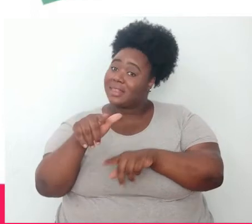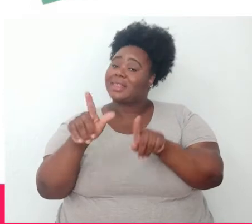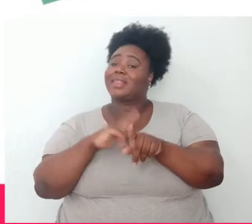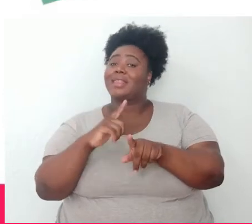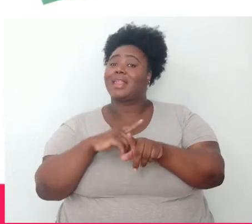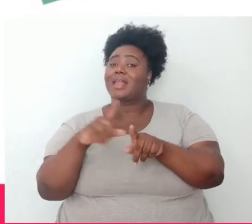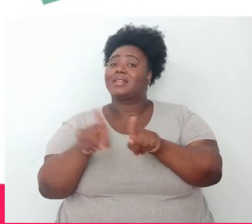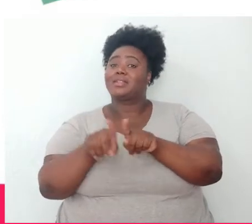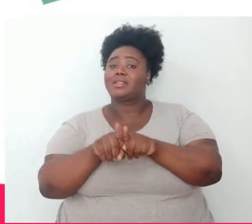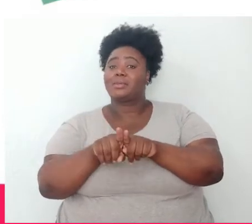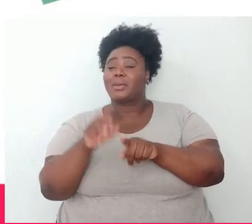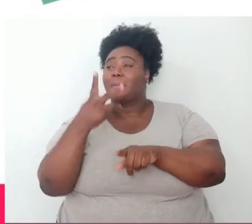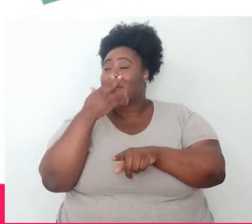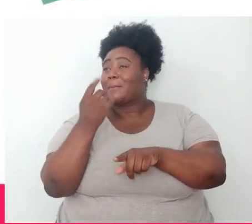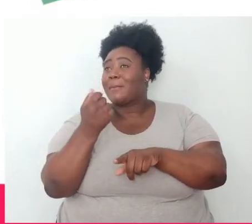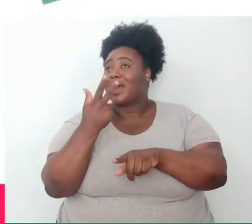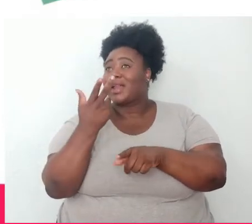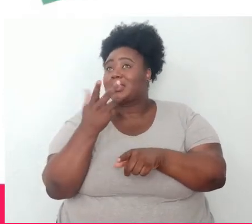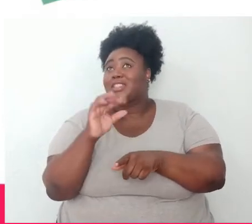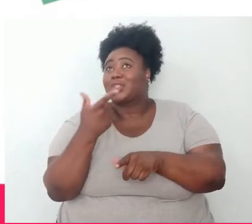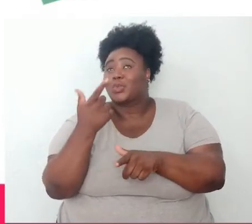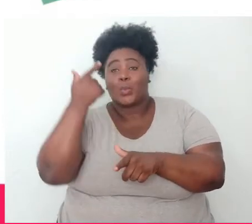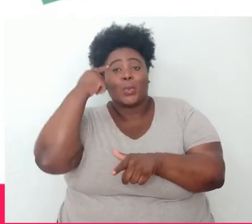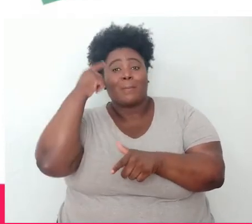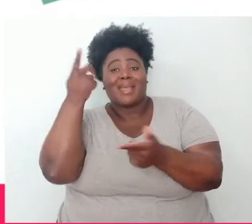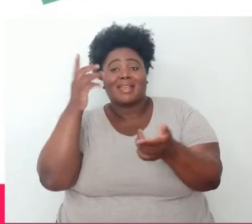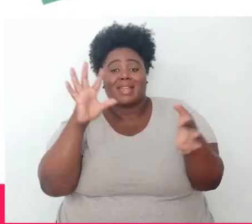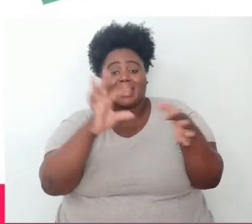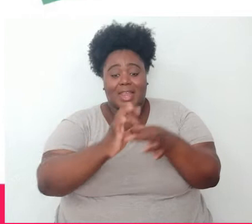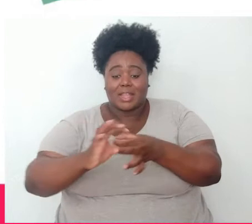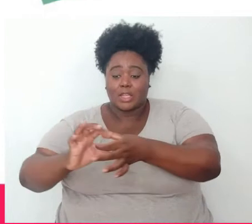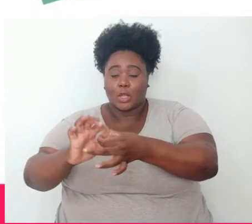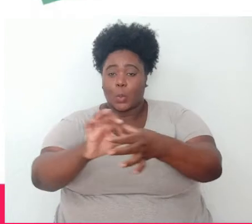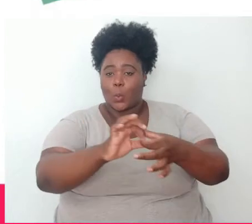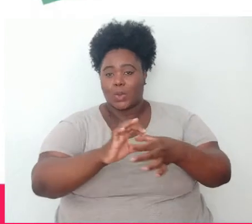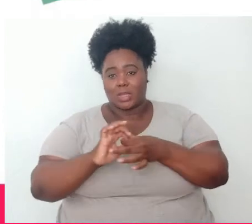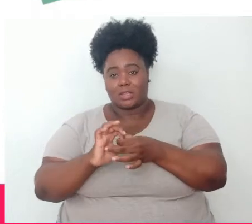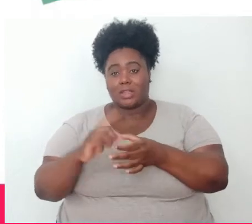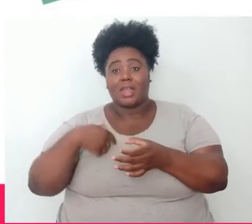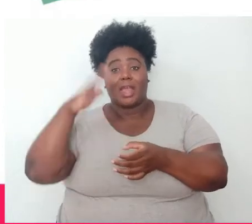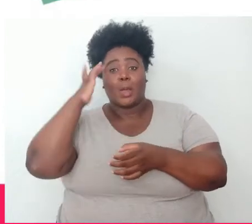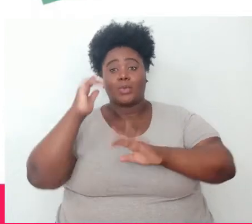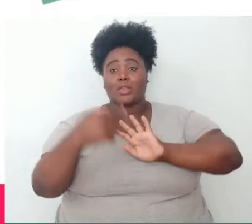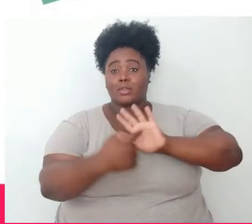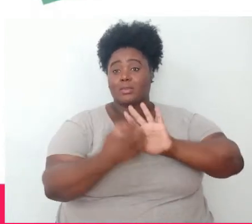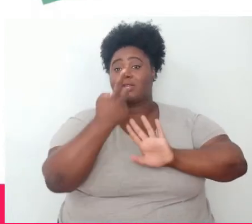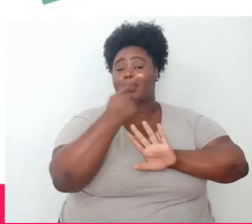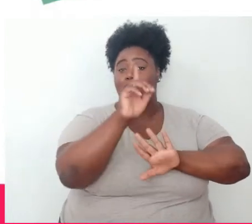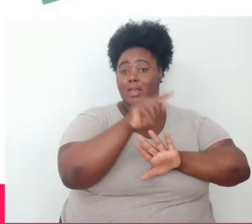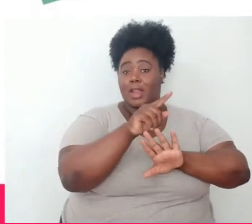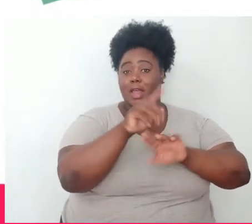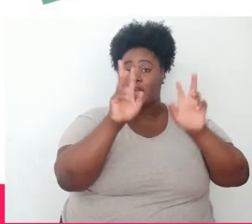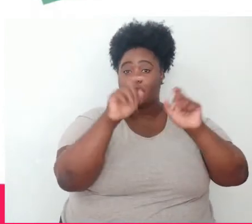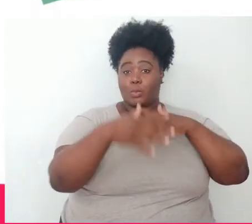leva-se muito pouco em consideração a interseccionalidade, né? De maneira que eu acho que as exposições que pautam questões